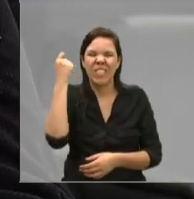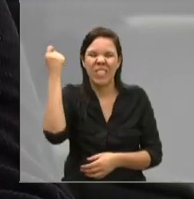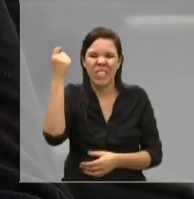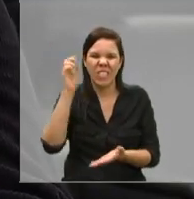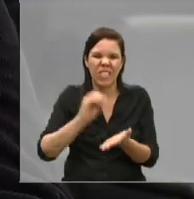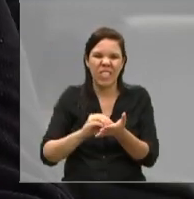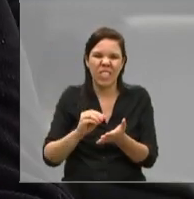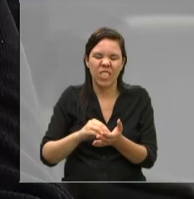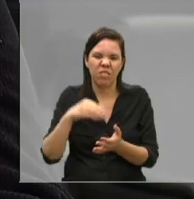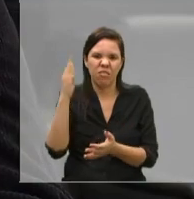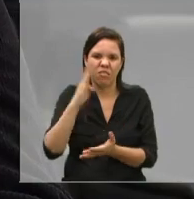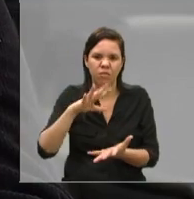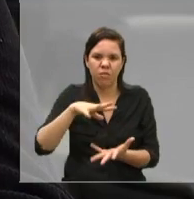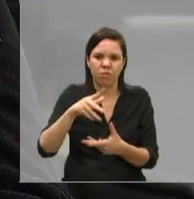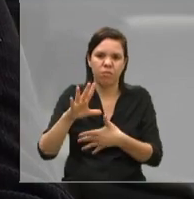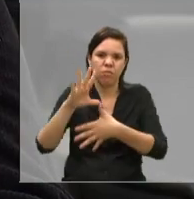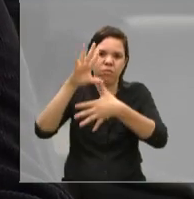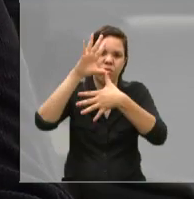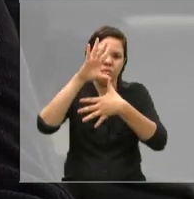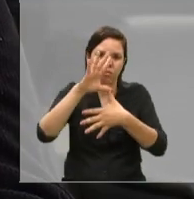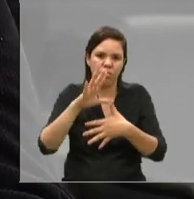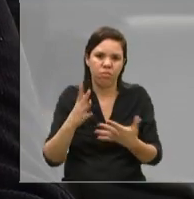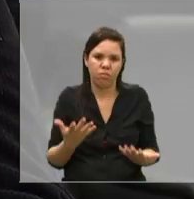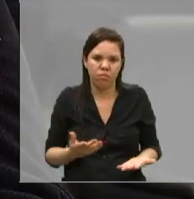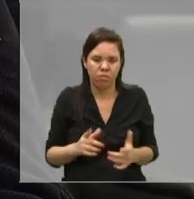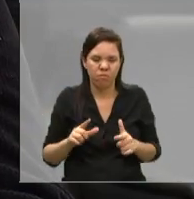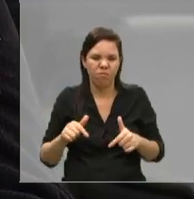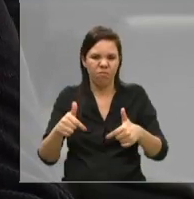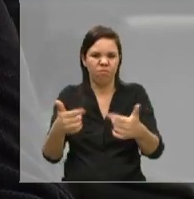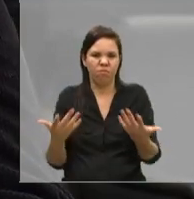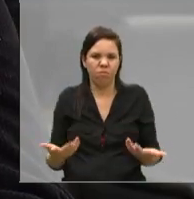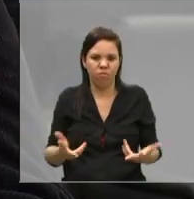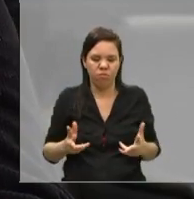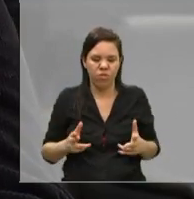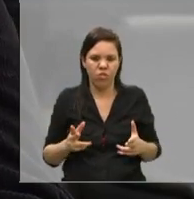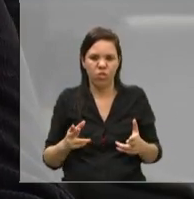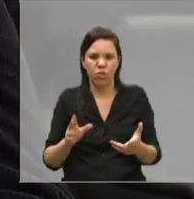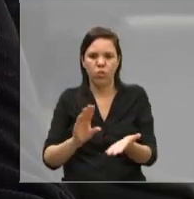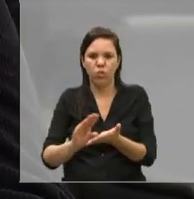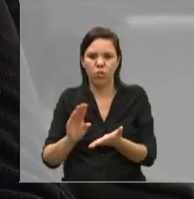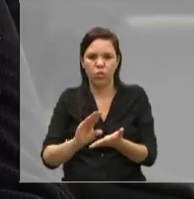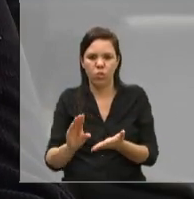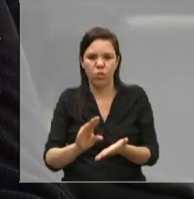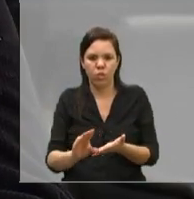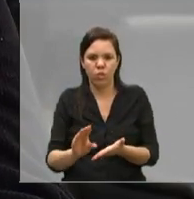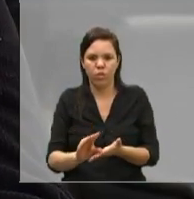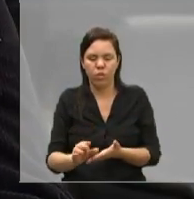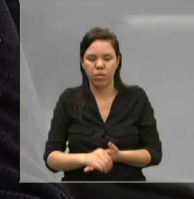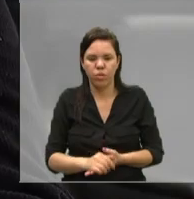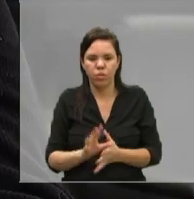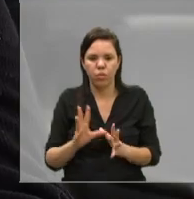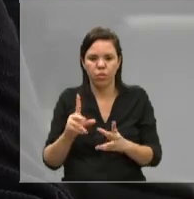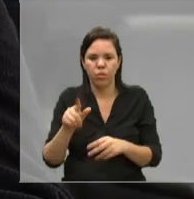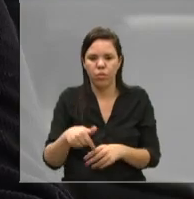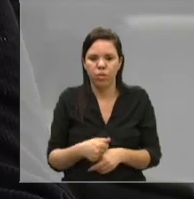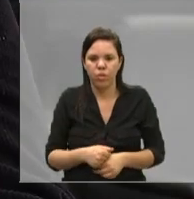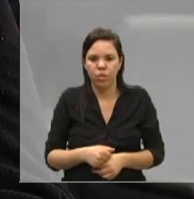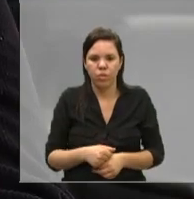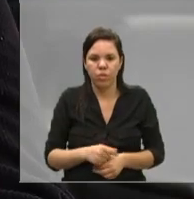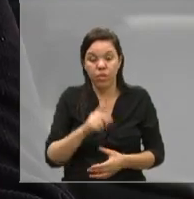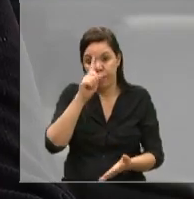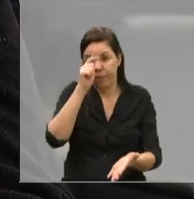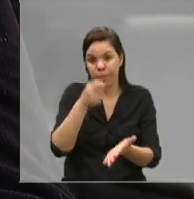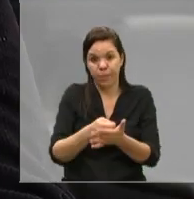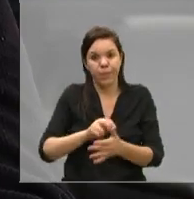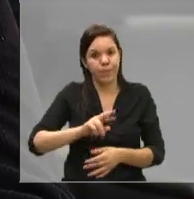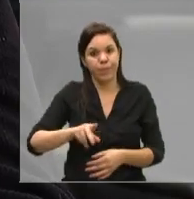no mundo, a América Latina enfrentando corte de orçamentários, isso tudo são decisões,